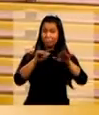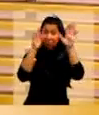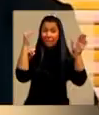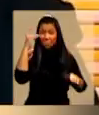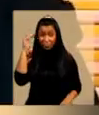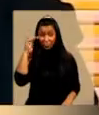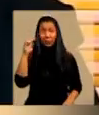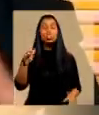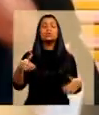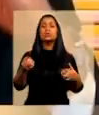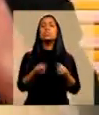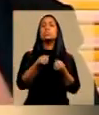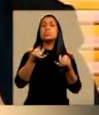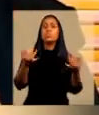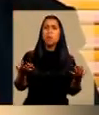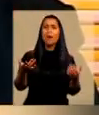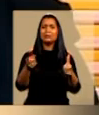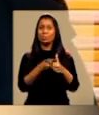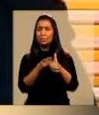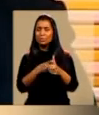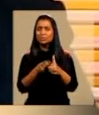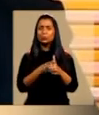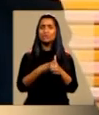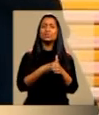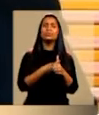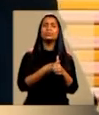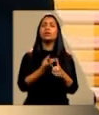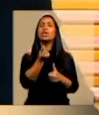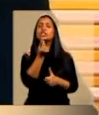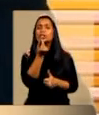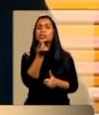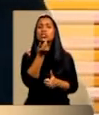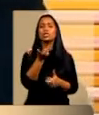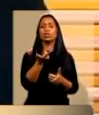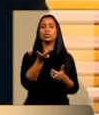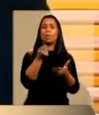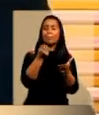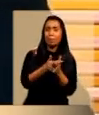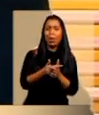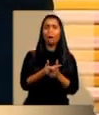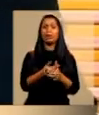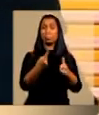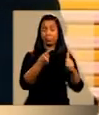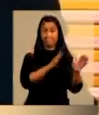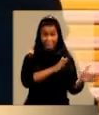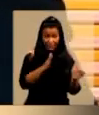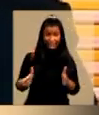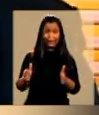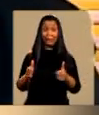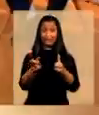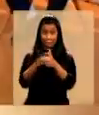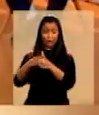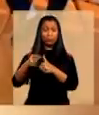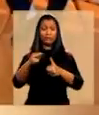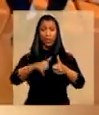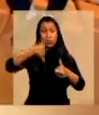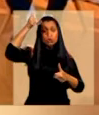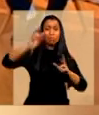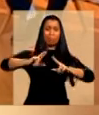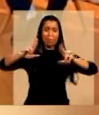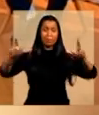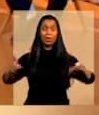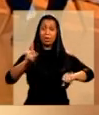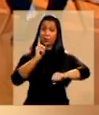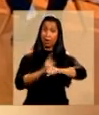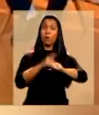a sua dívida, quais são as dívidas, o valor, quanto que custa cada uma dessas dívidas, que cada dívida tem seus juros exato, diferentes. Exatamente.